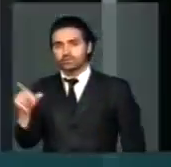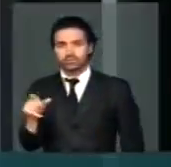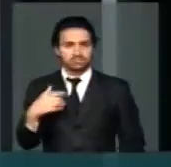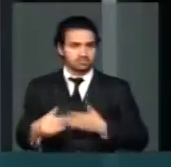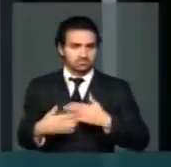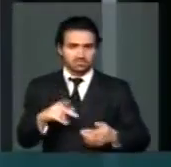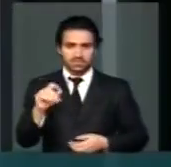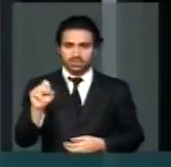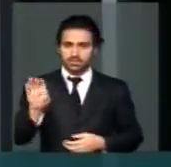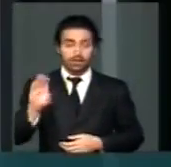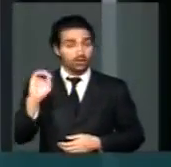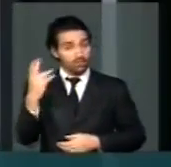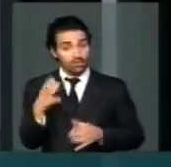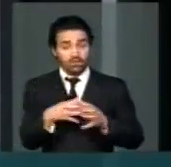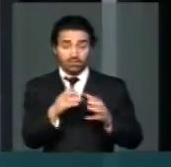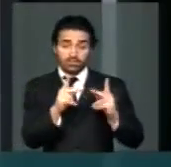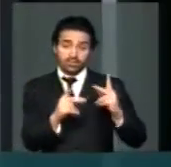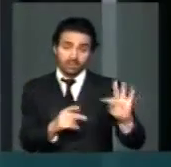são petistas,